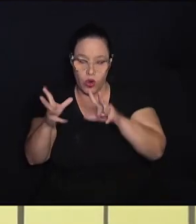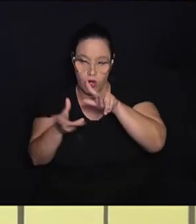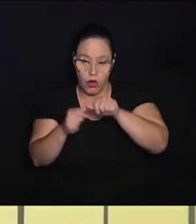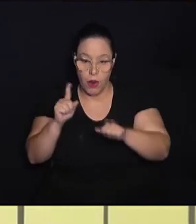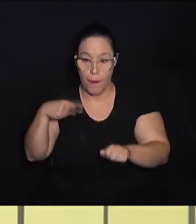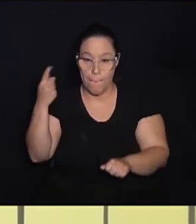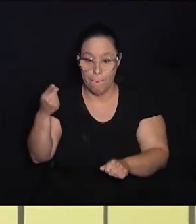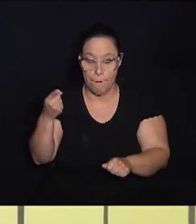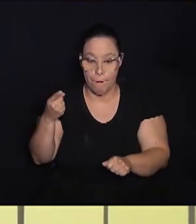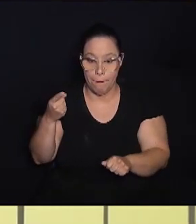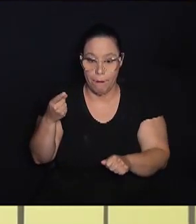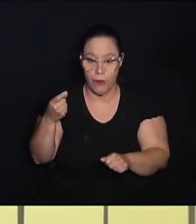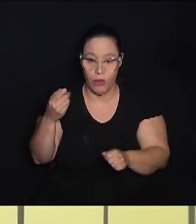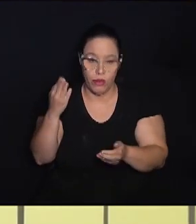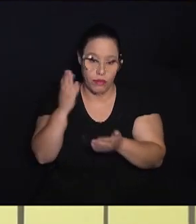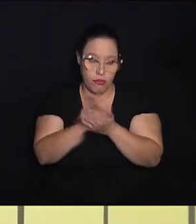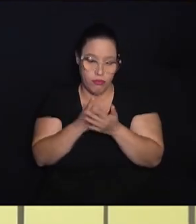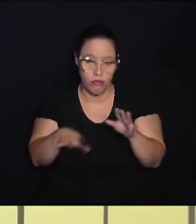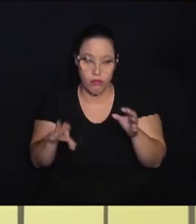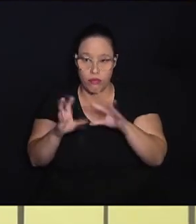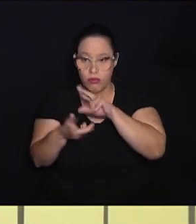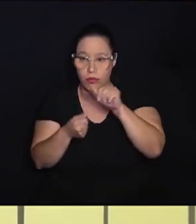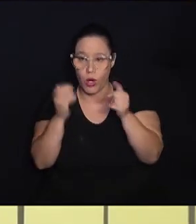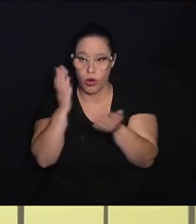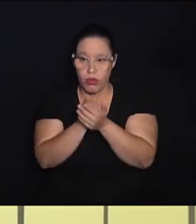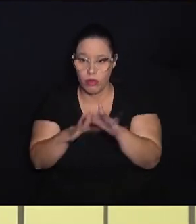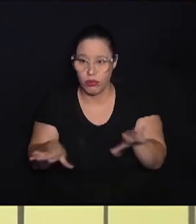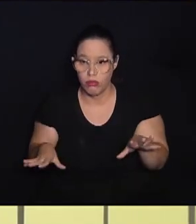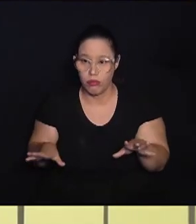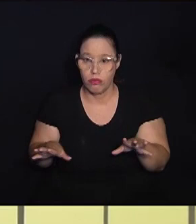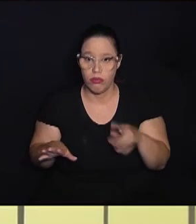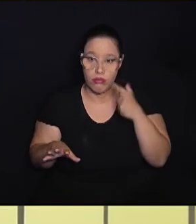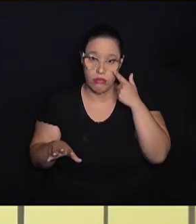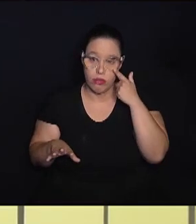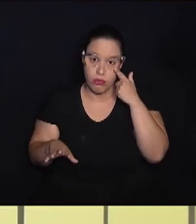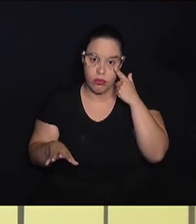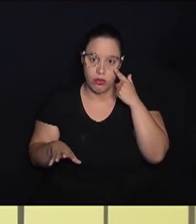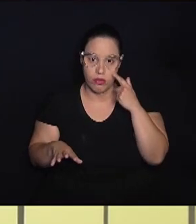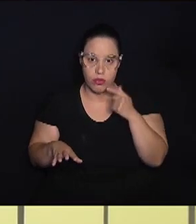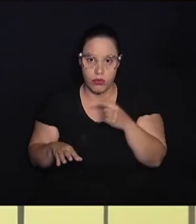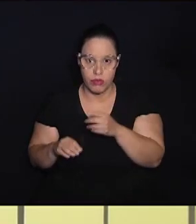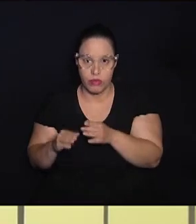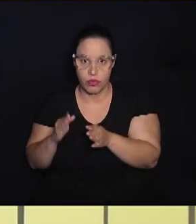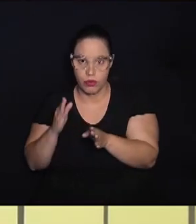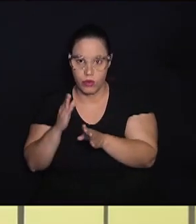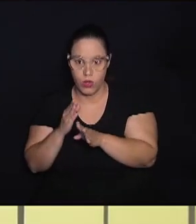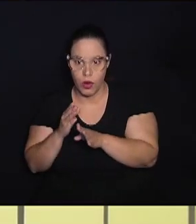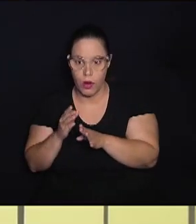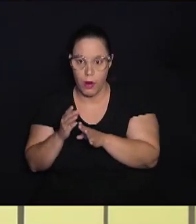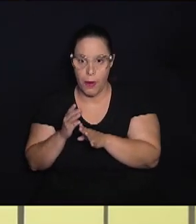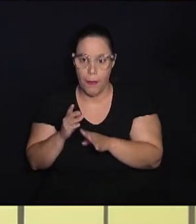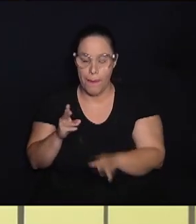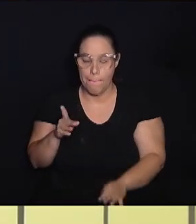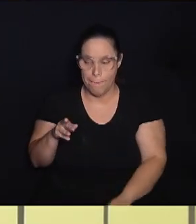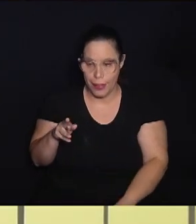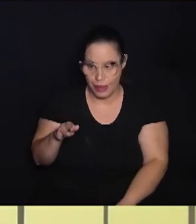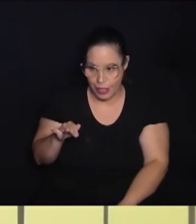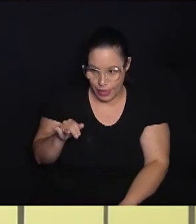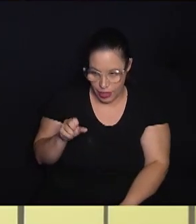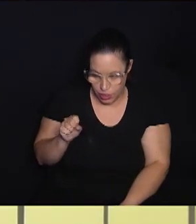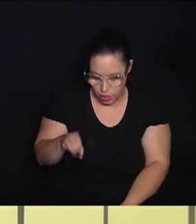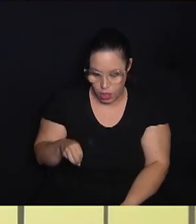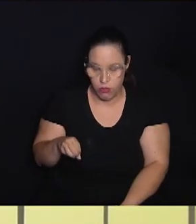muita semelhança com a nossa realidade mas né a gente sempre Deixa claro que a a gente fala que é o materialismo fictício dialético que é tudo uma